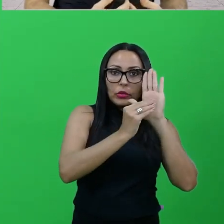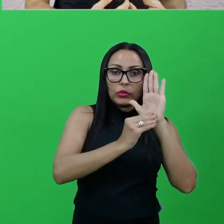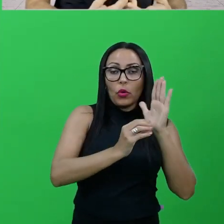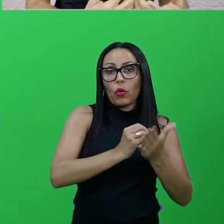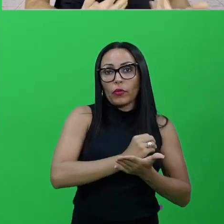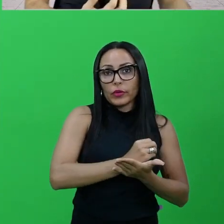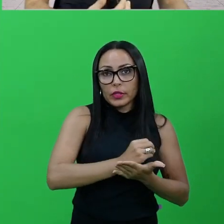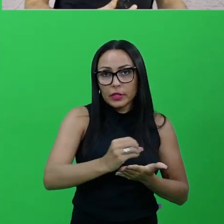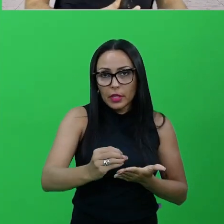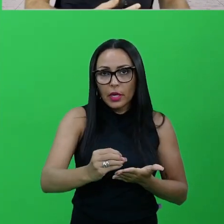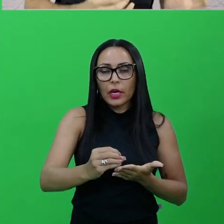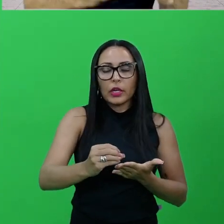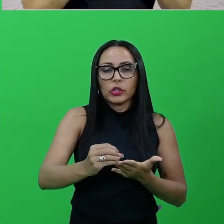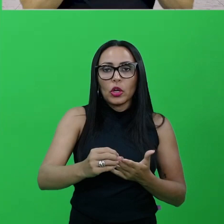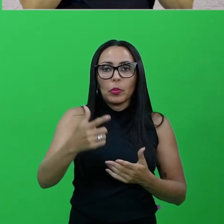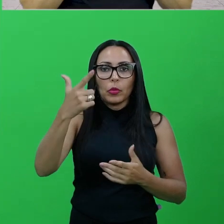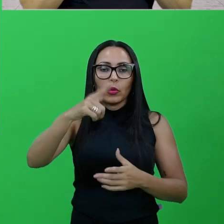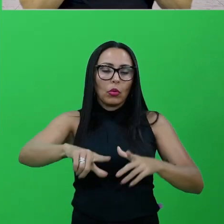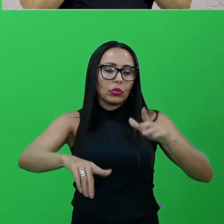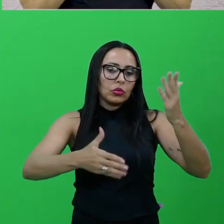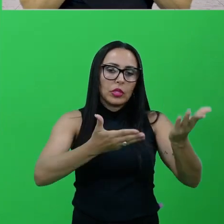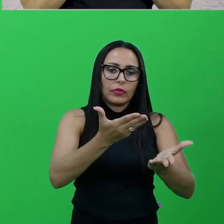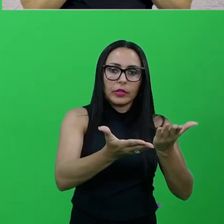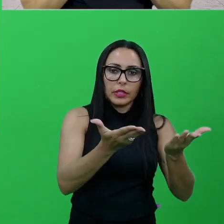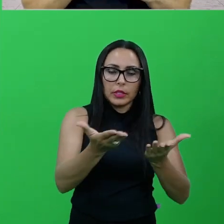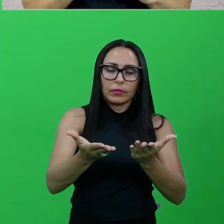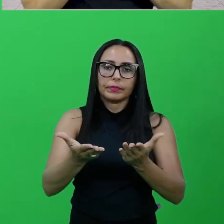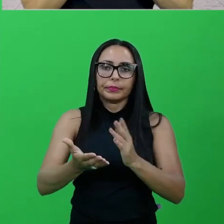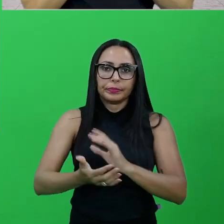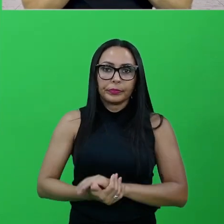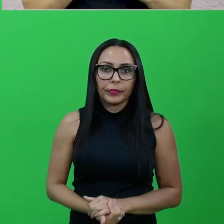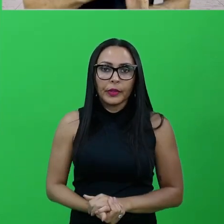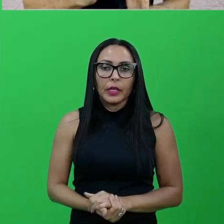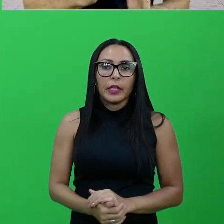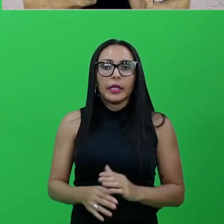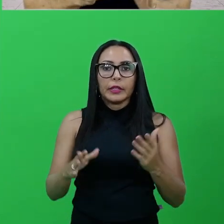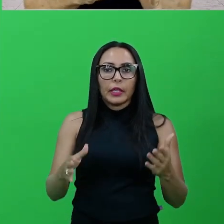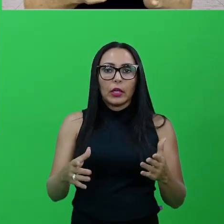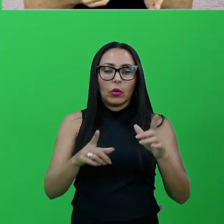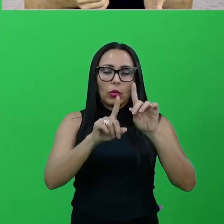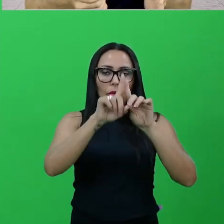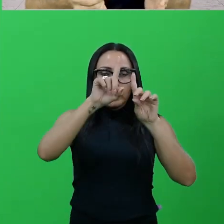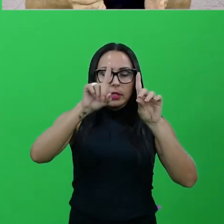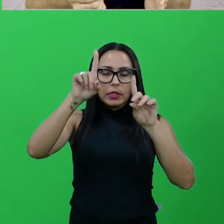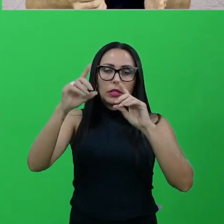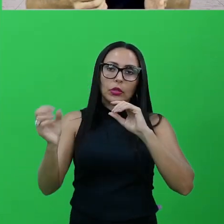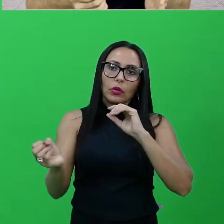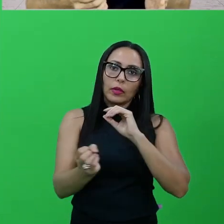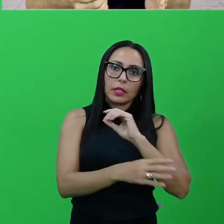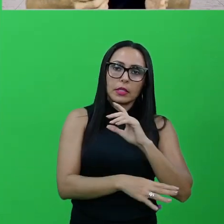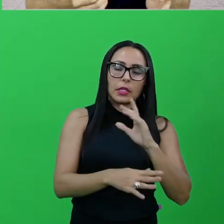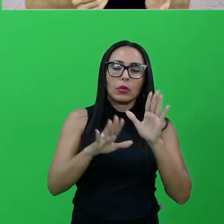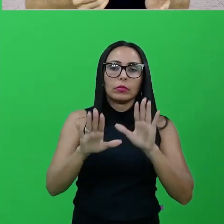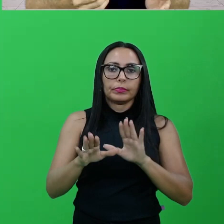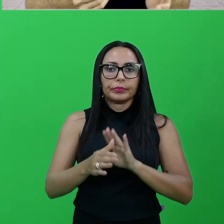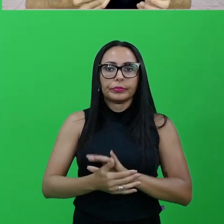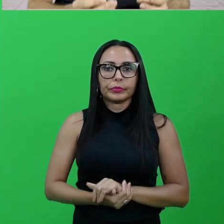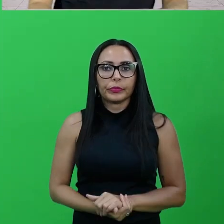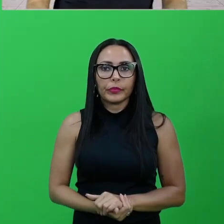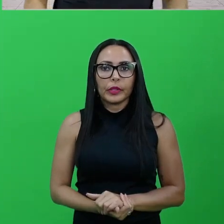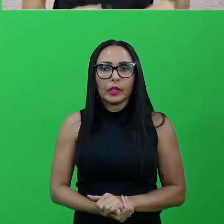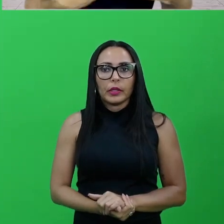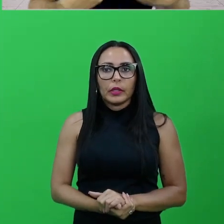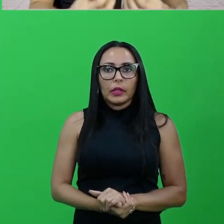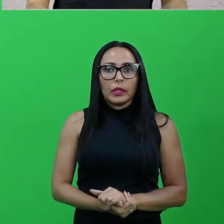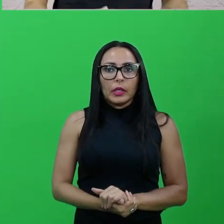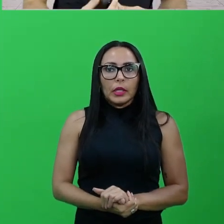gerados por outros serviços. Então, o índice de inovação, especificamente, ele não, digamos assim, ele não